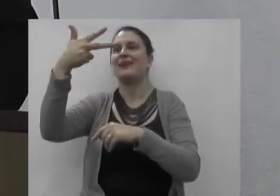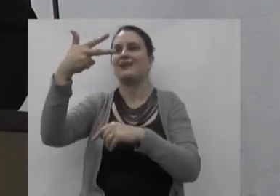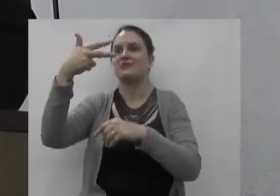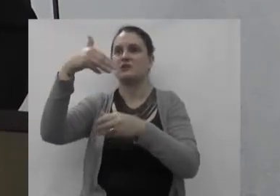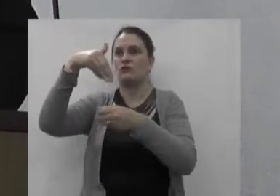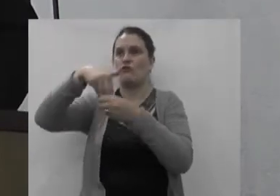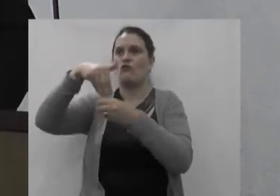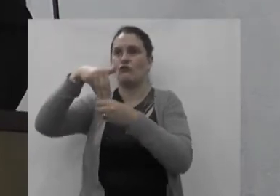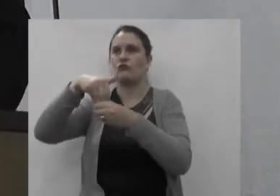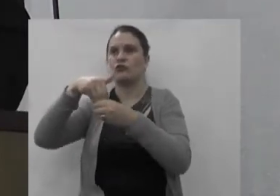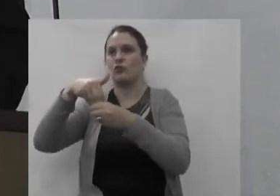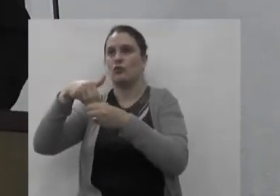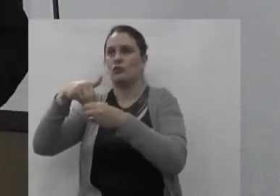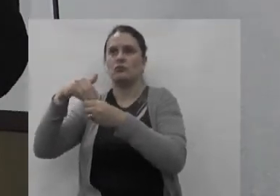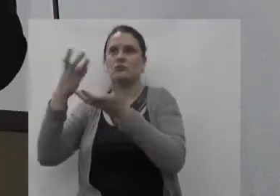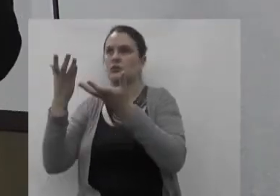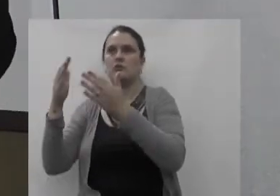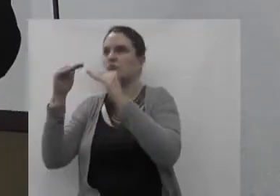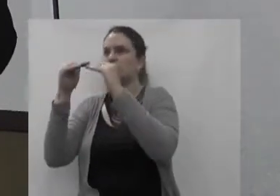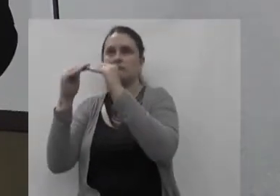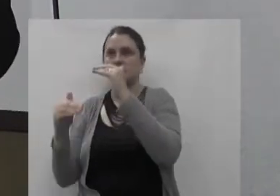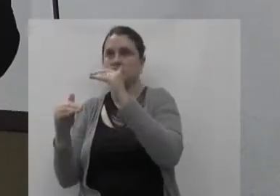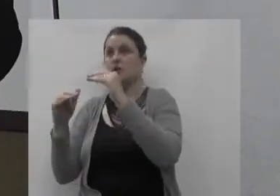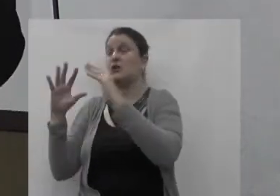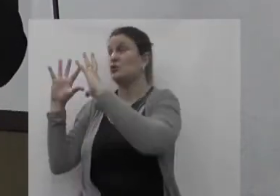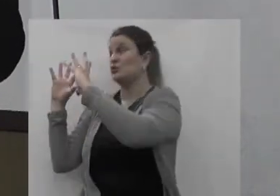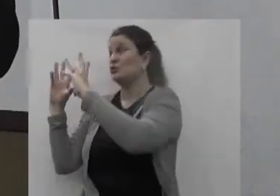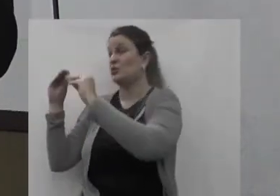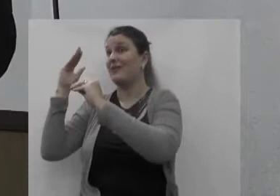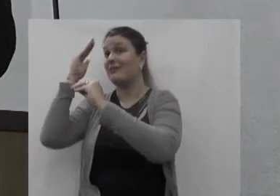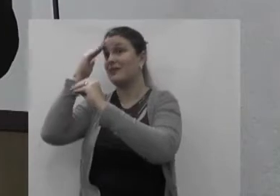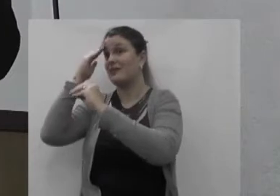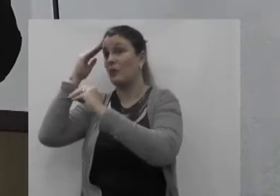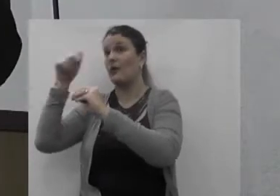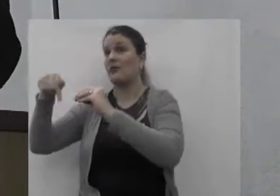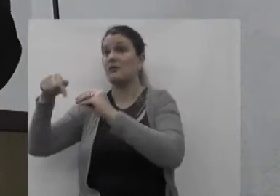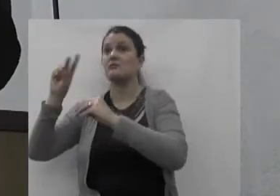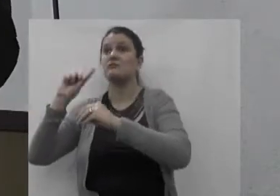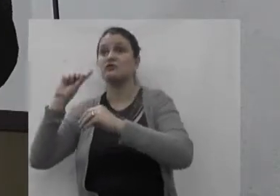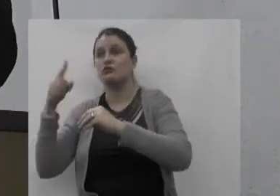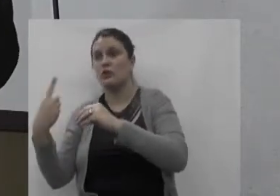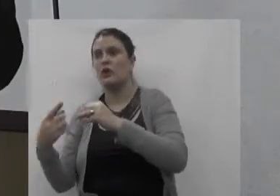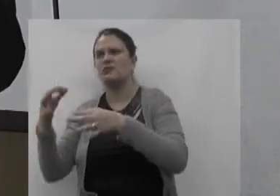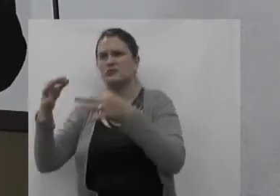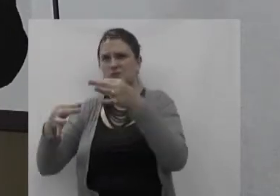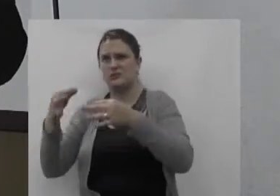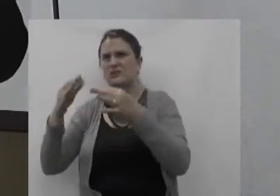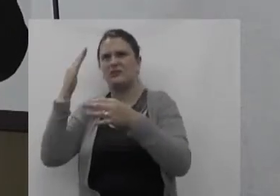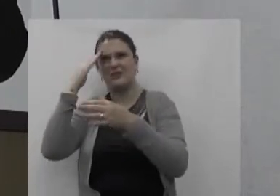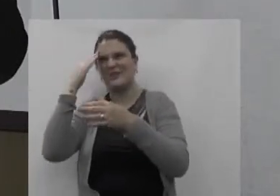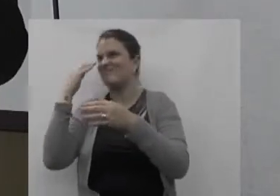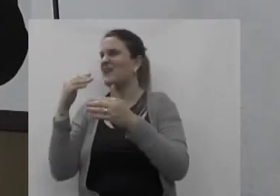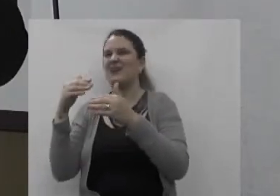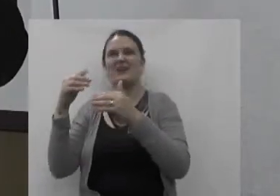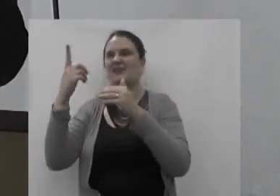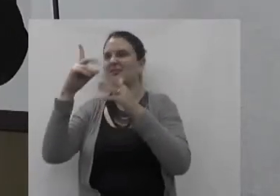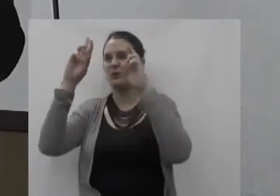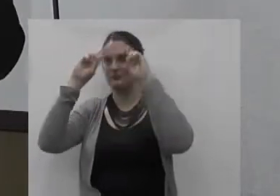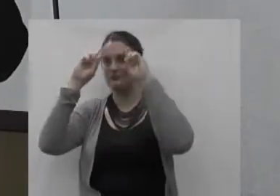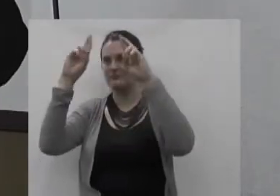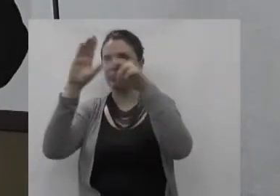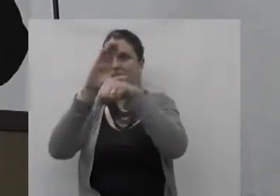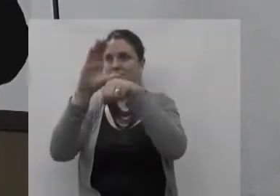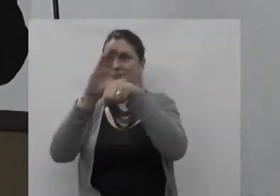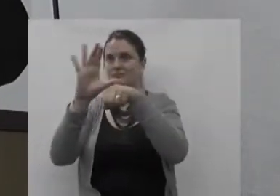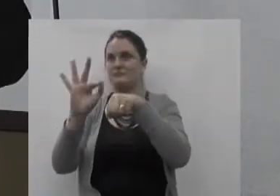13-0, mas, por entendimento do jurídico do Executivo de que ela seria inconstitucional,